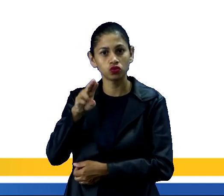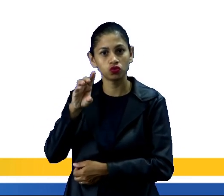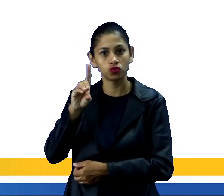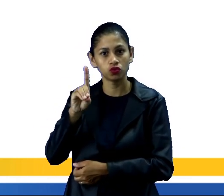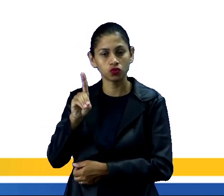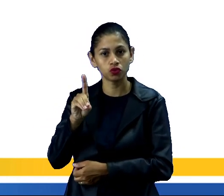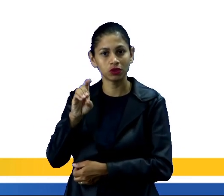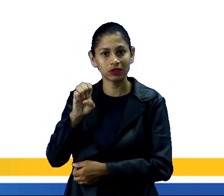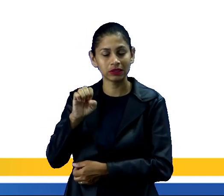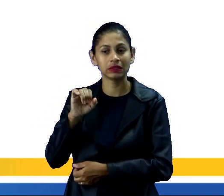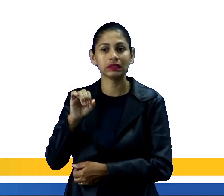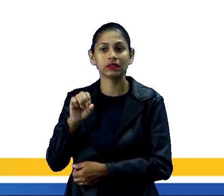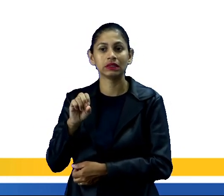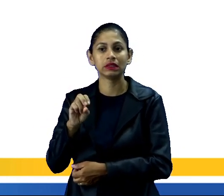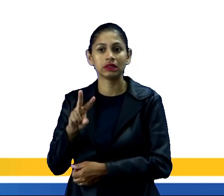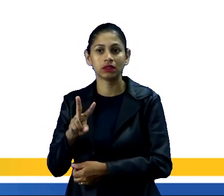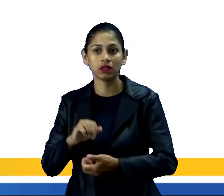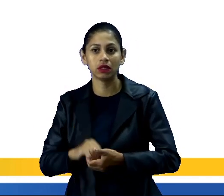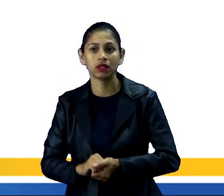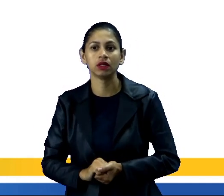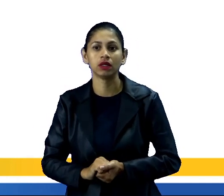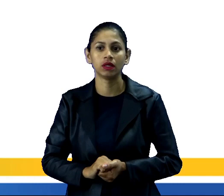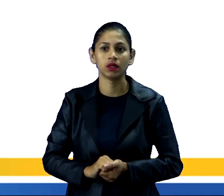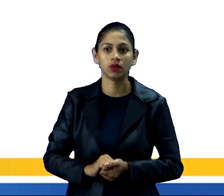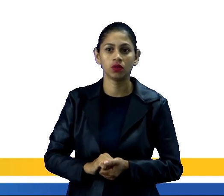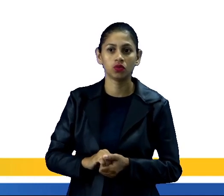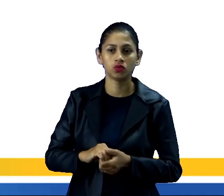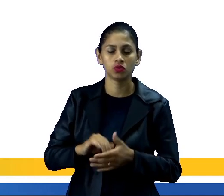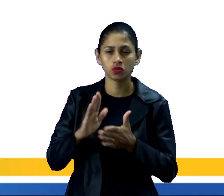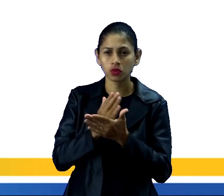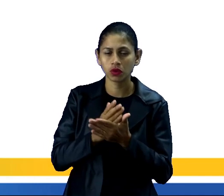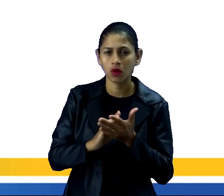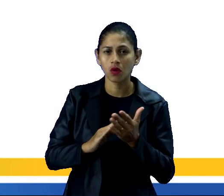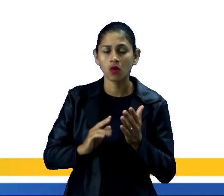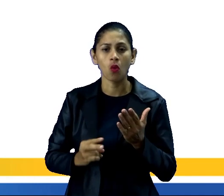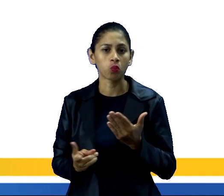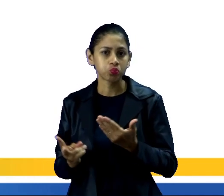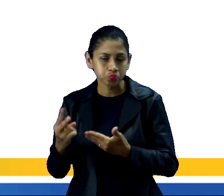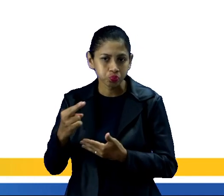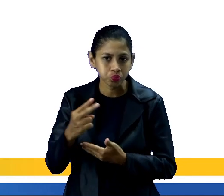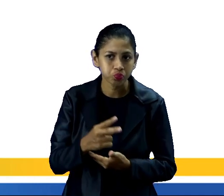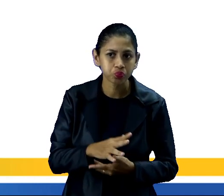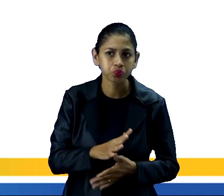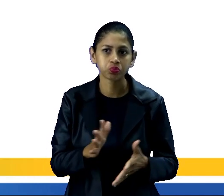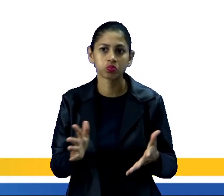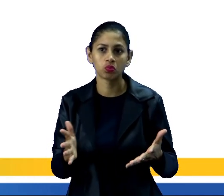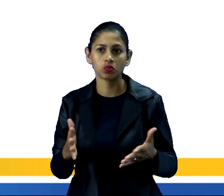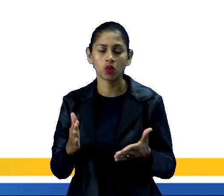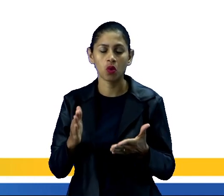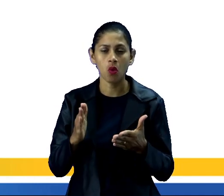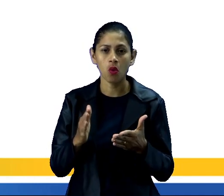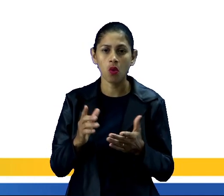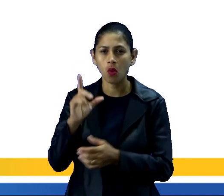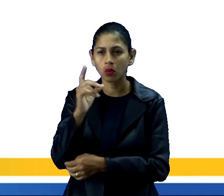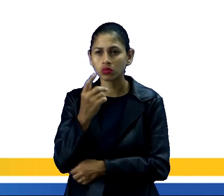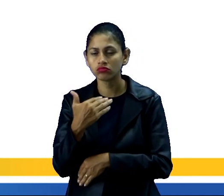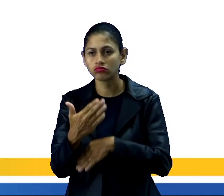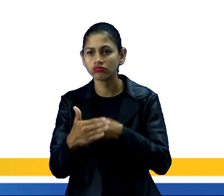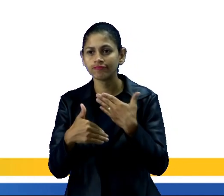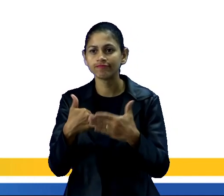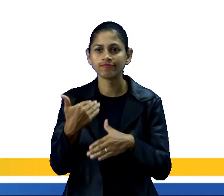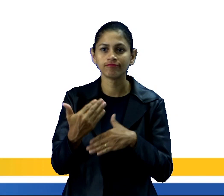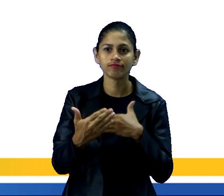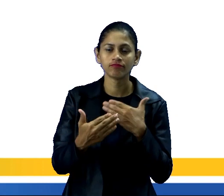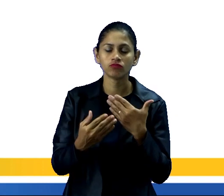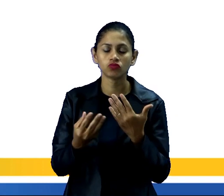nessa negação, né, do comunismo dos seus seguidores, e aí vai se desenhando essa ideologia fascista. Aos poucos, né, os nazistas